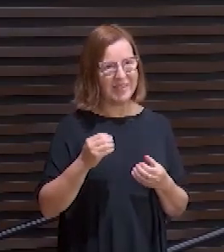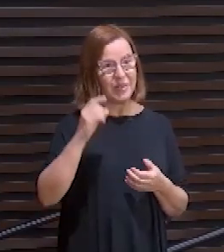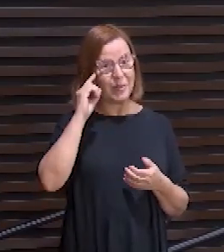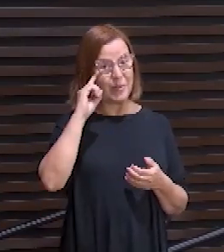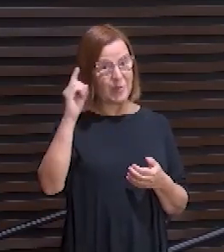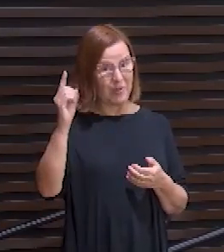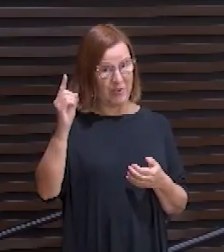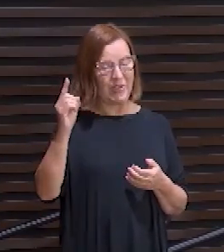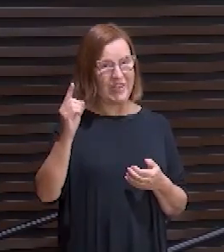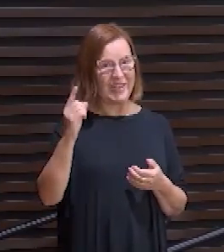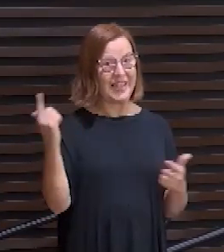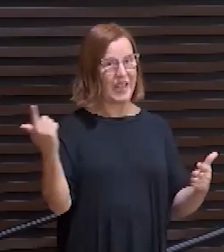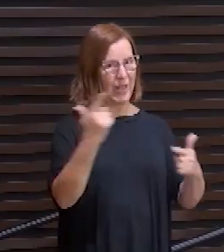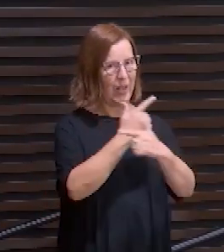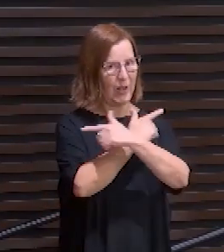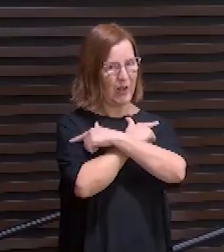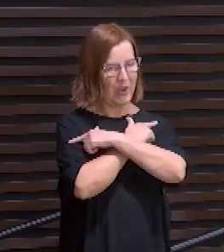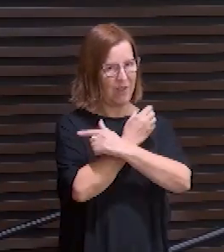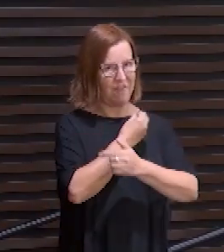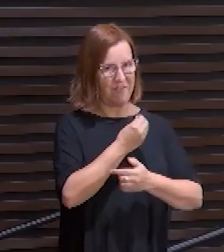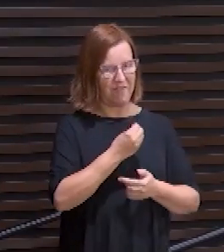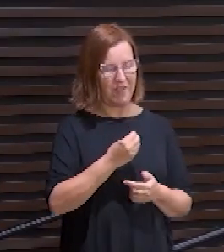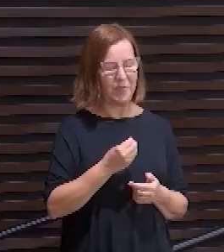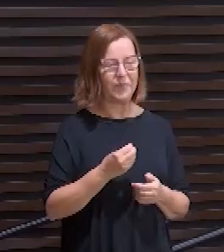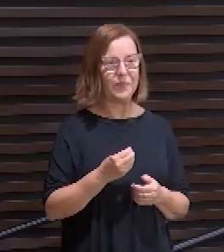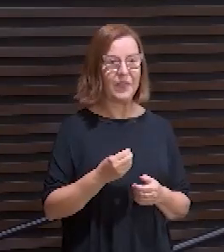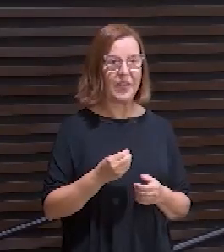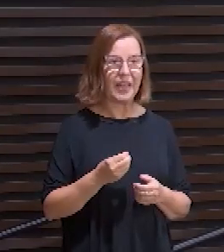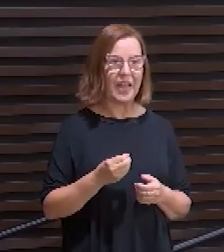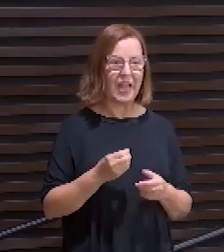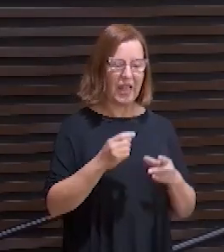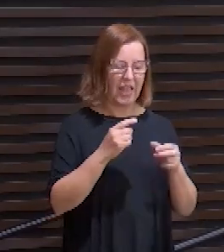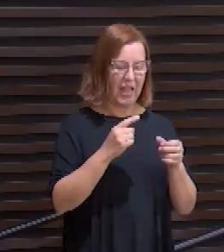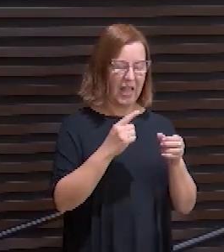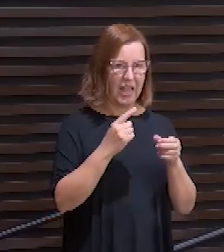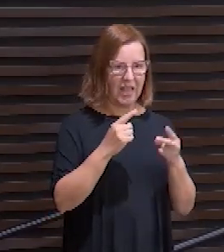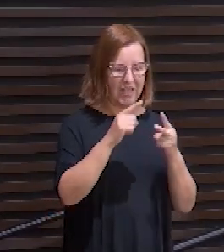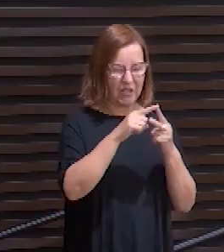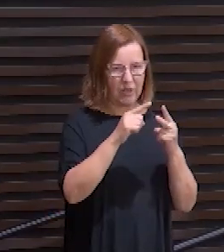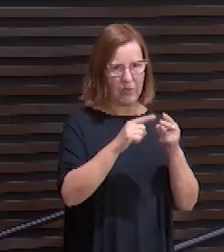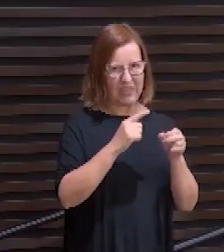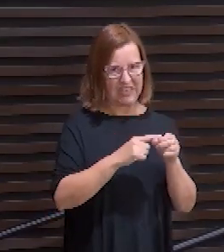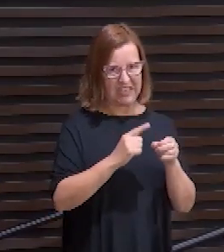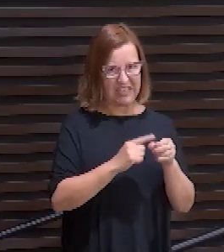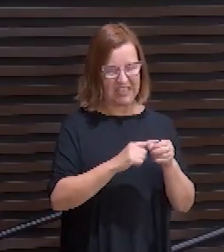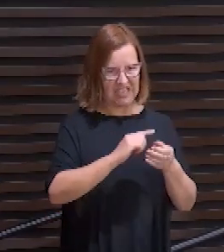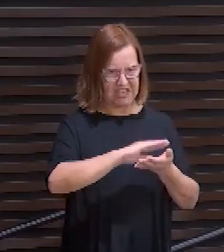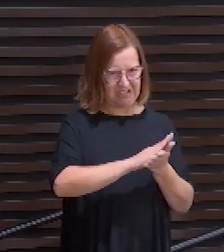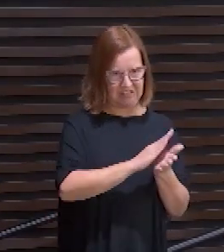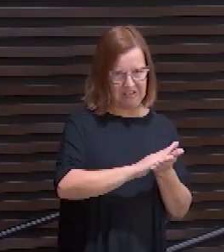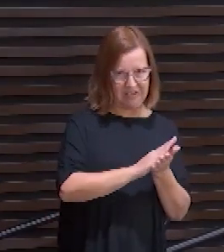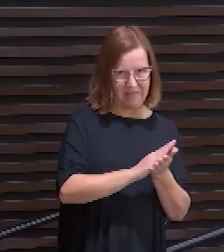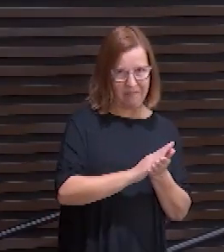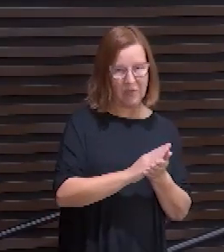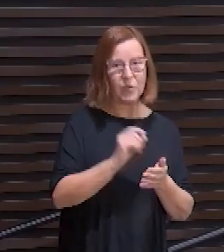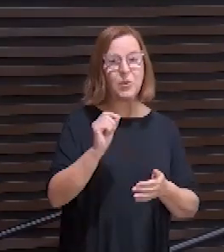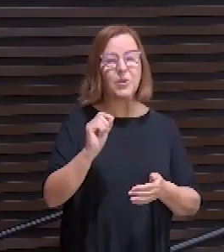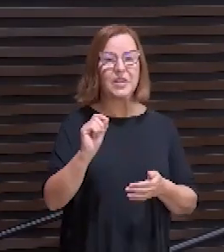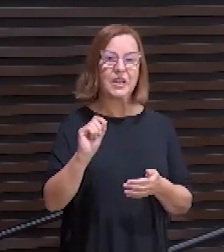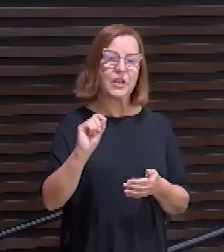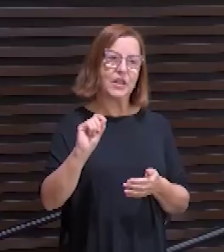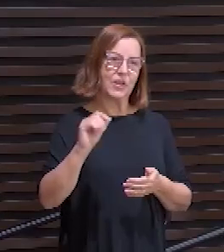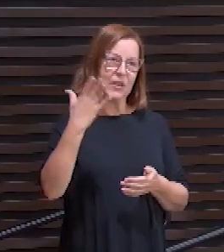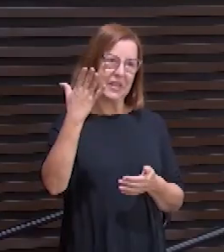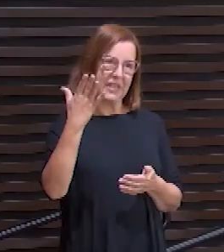Nos dias de Ló, em Sodoma e Gomorra, às vésperas da destruição daquele lugar, o que imperava eram